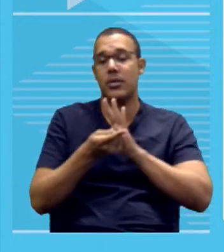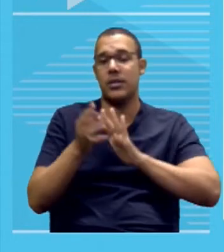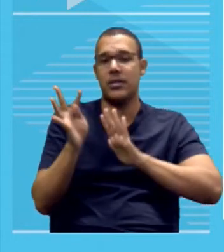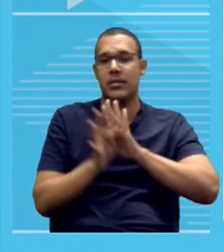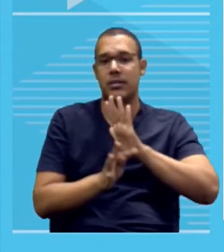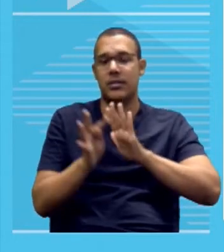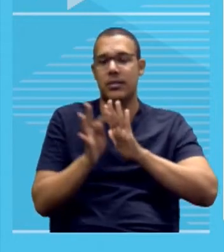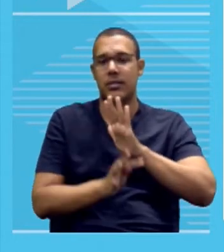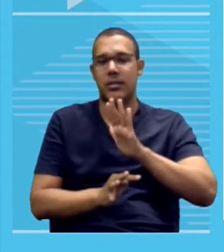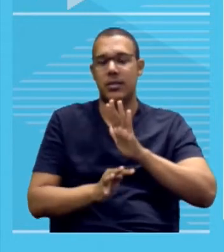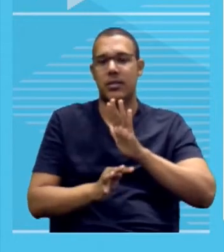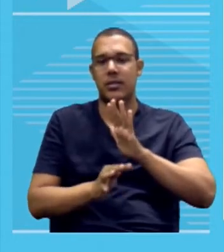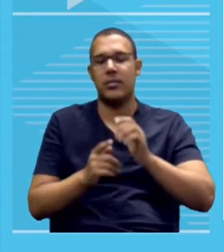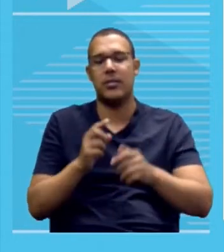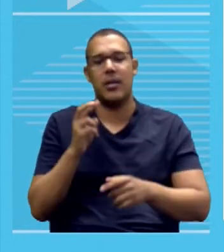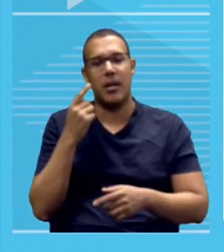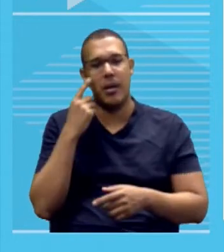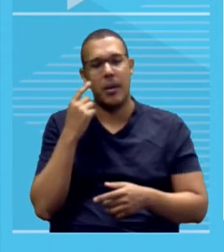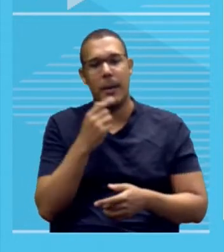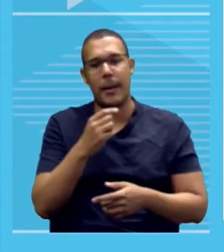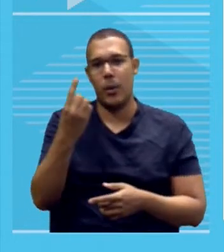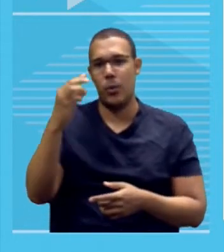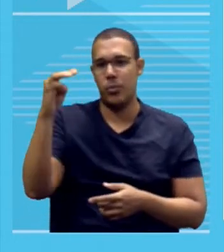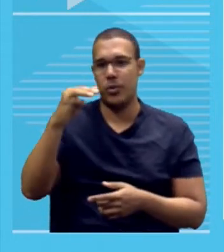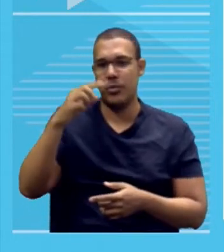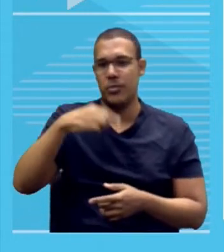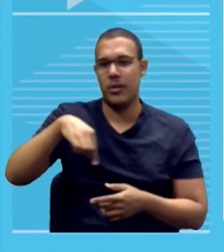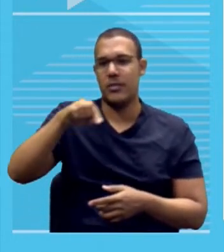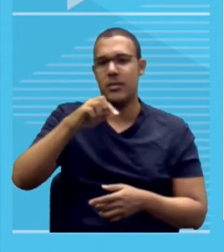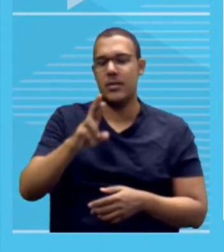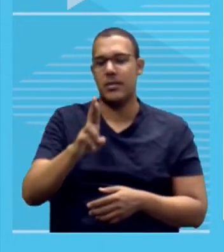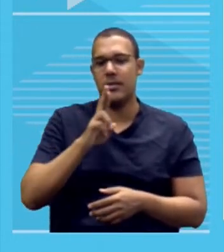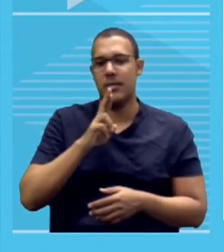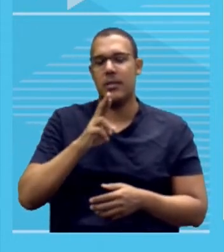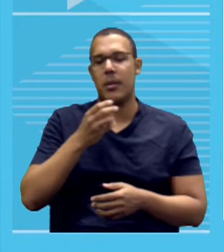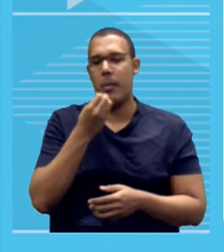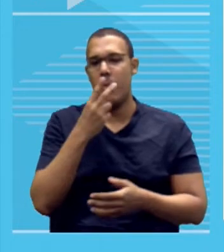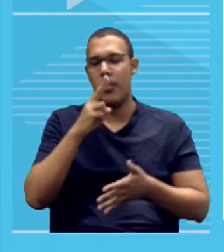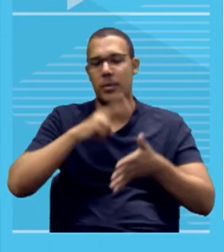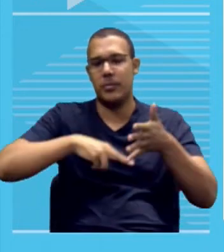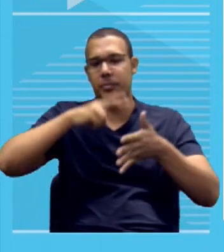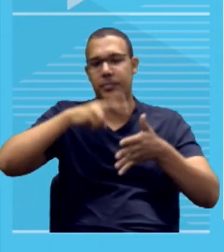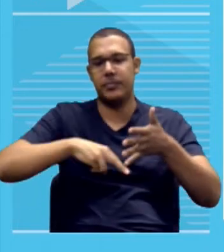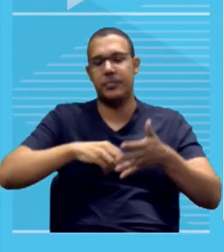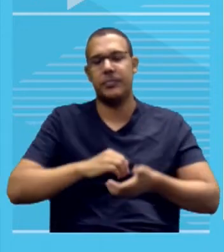esse texto pertence um minuto para vocês boa leitura